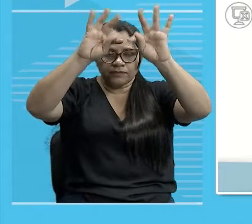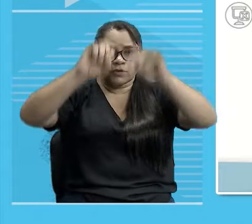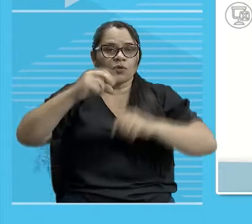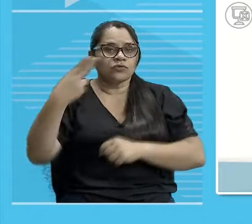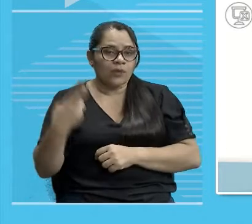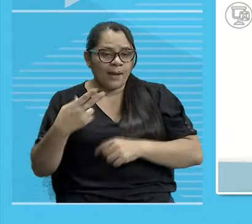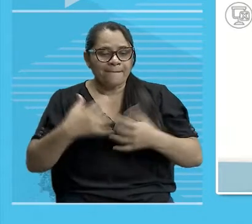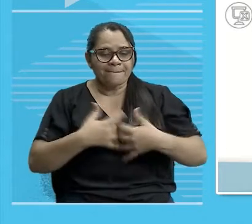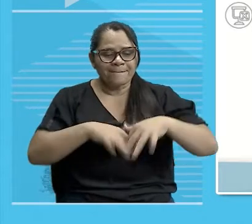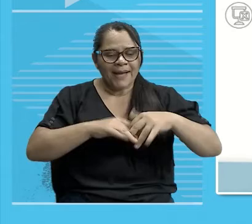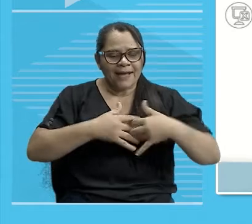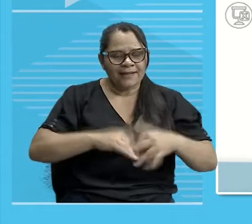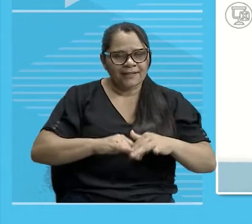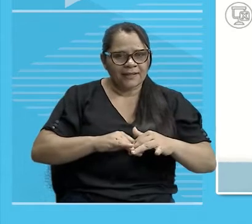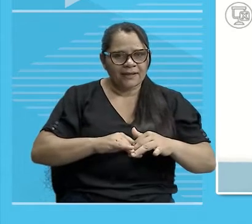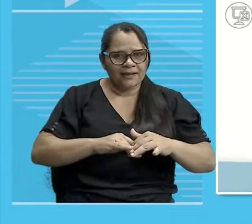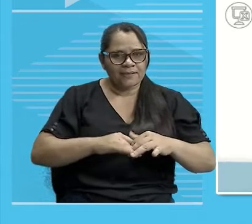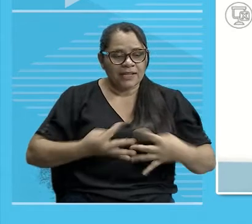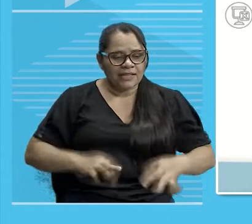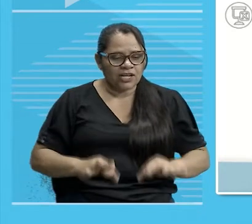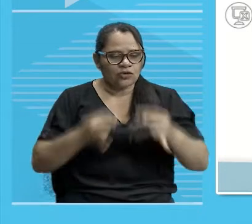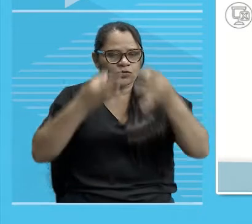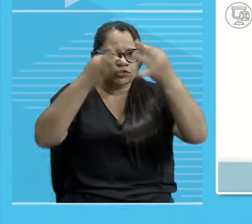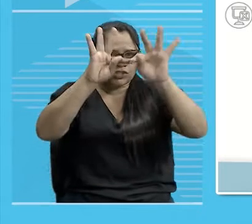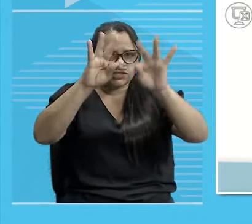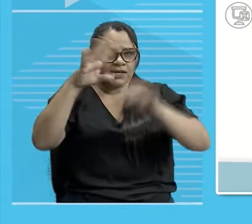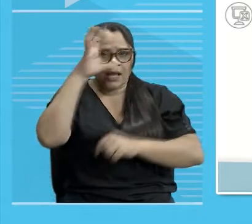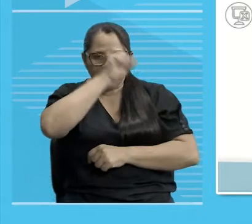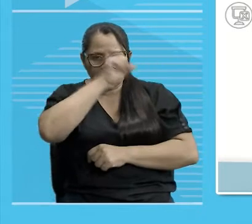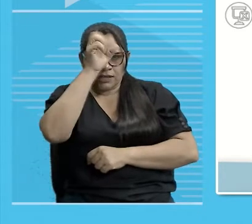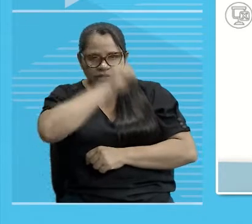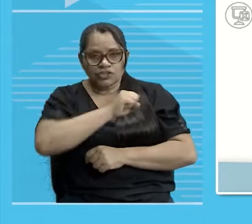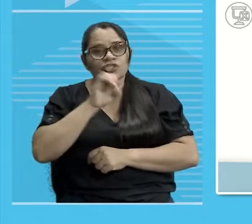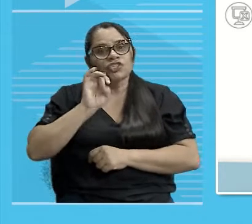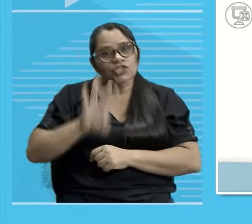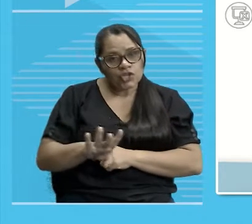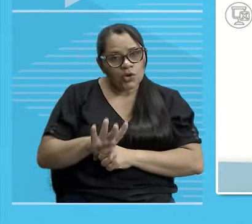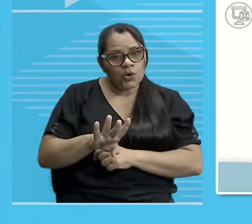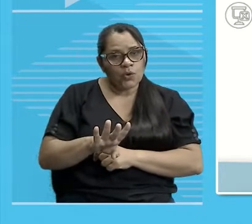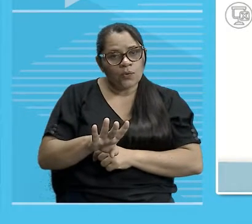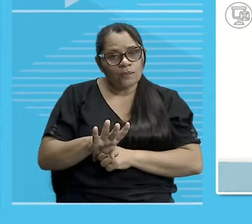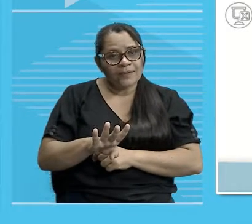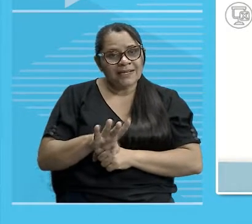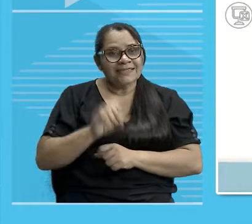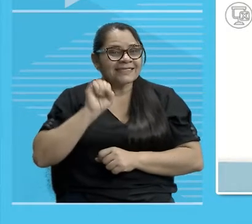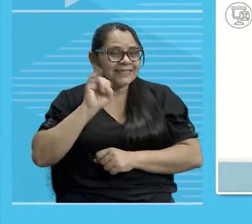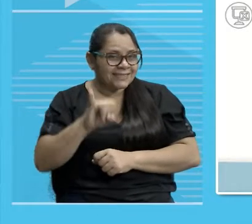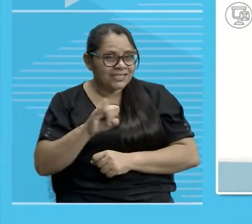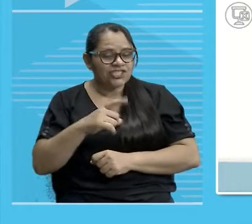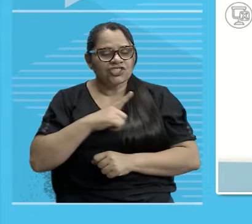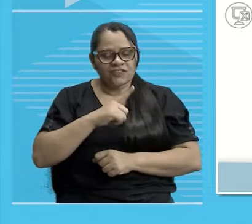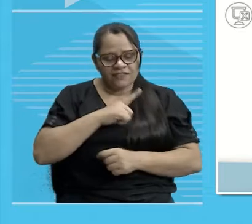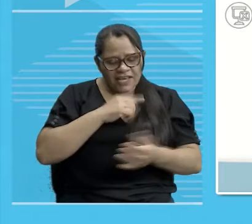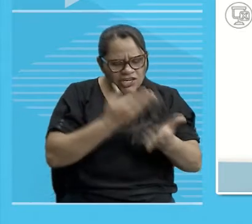aprende Só se eu tiver conhecimento Só se eu tiver estudo